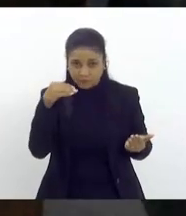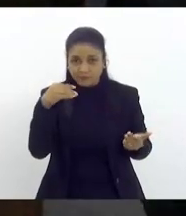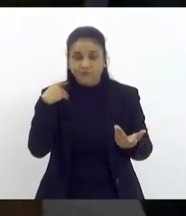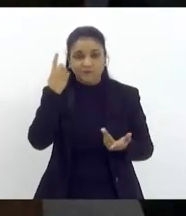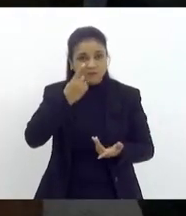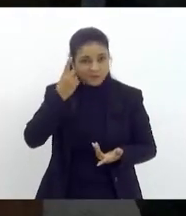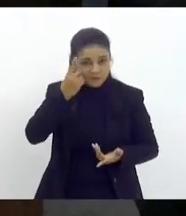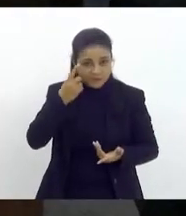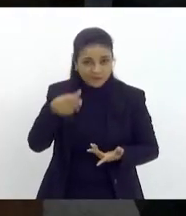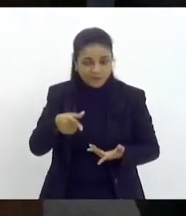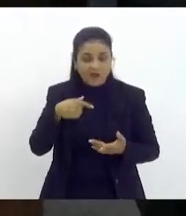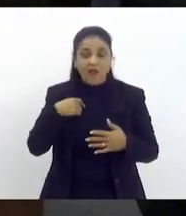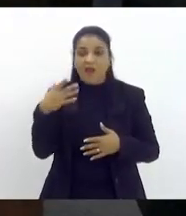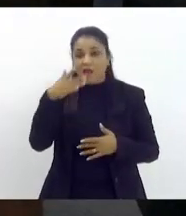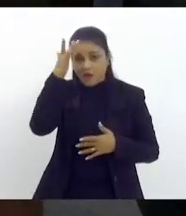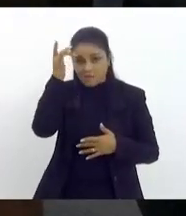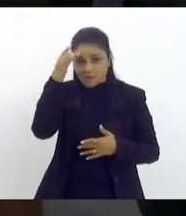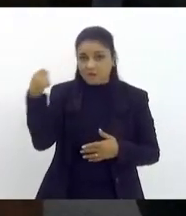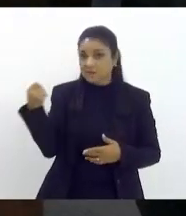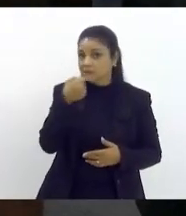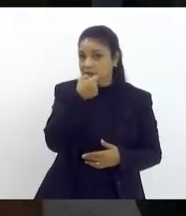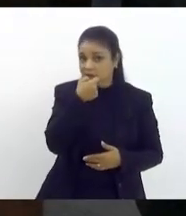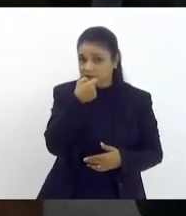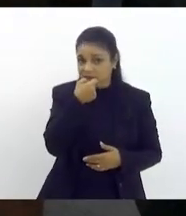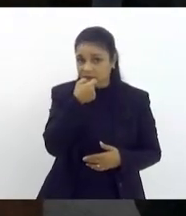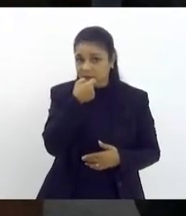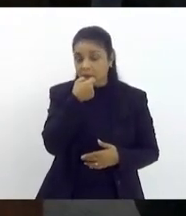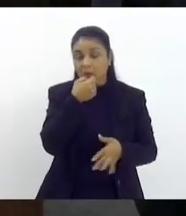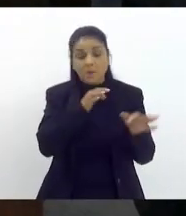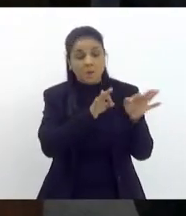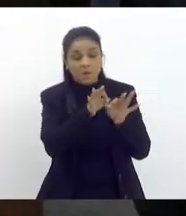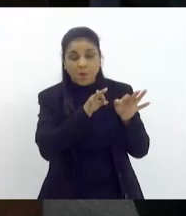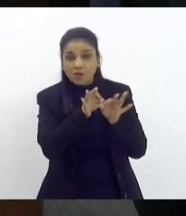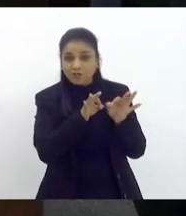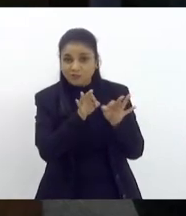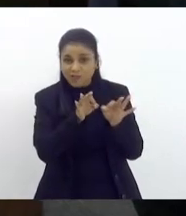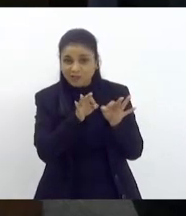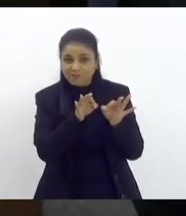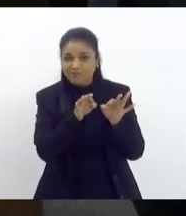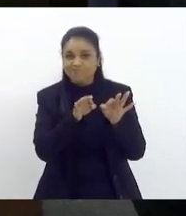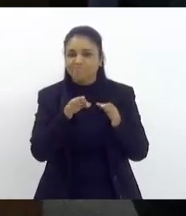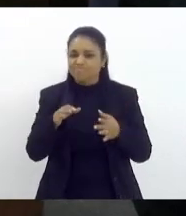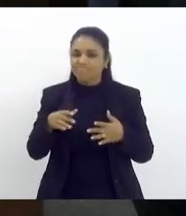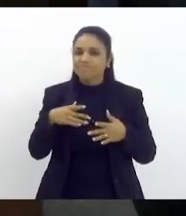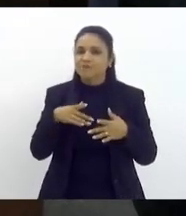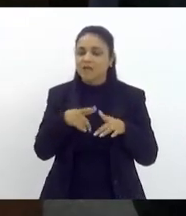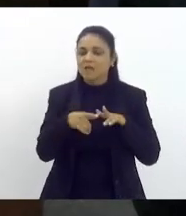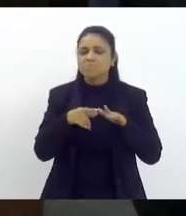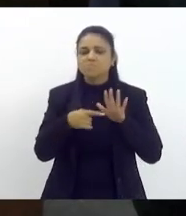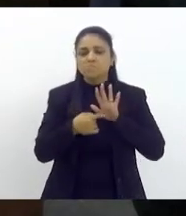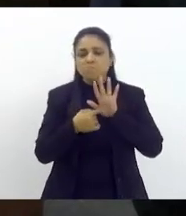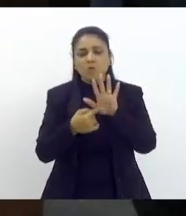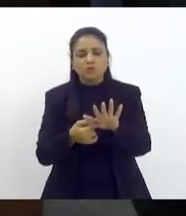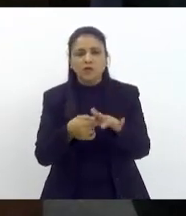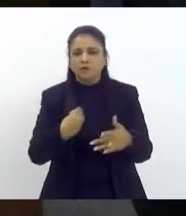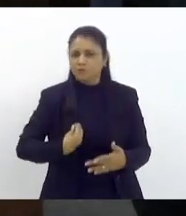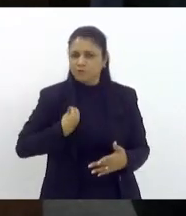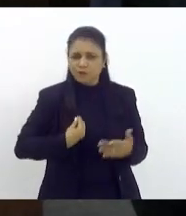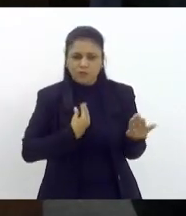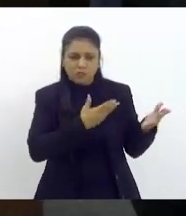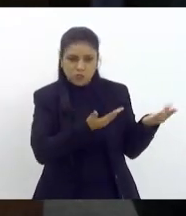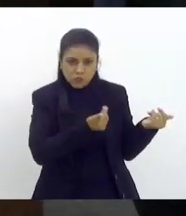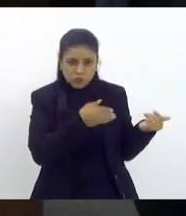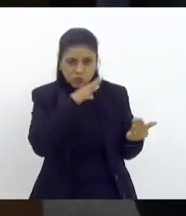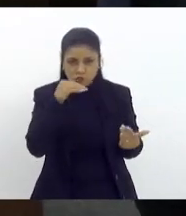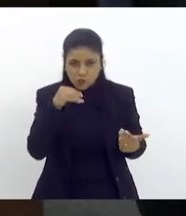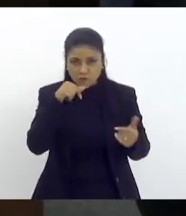dando uma entrevista sobre esse projeto que tem resgatado a política na vida de muitos jovens aqui no